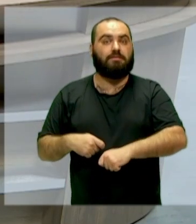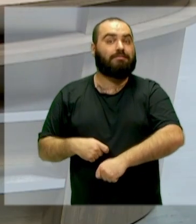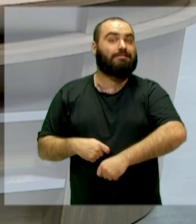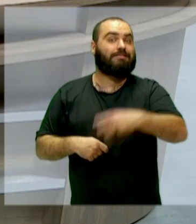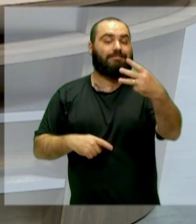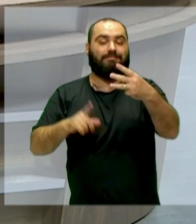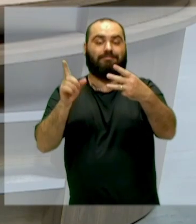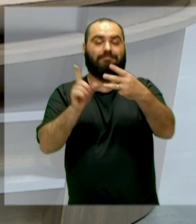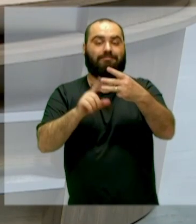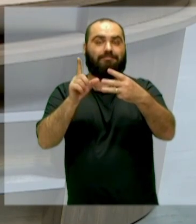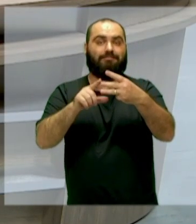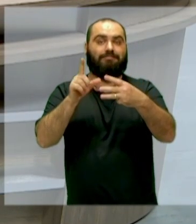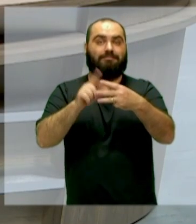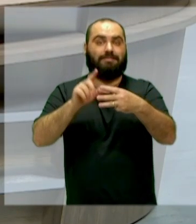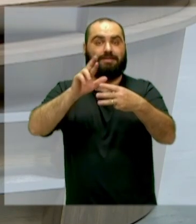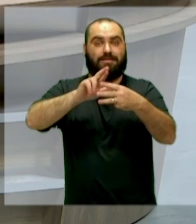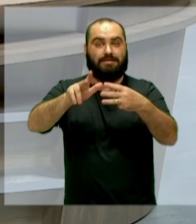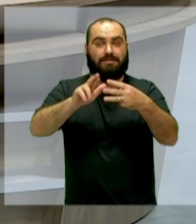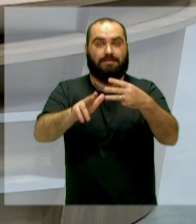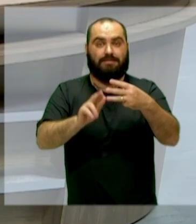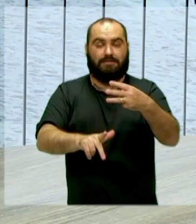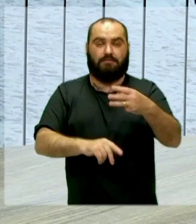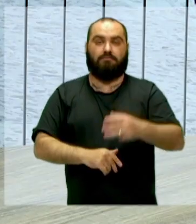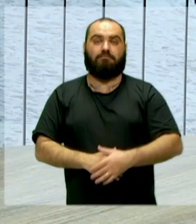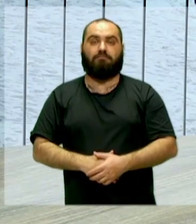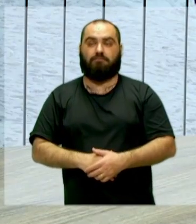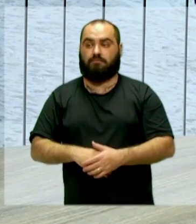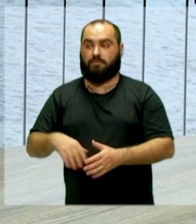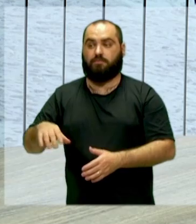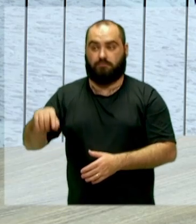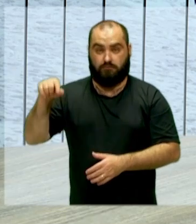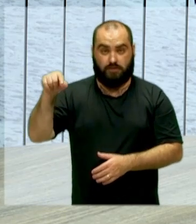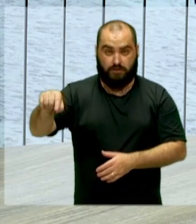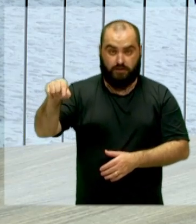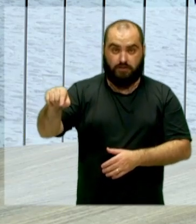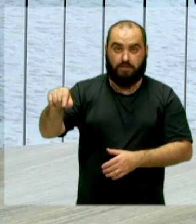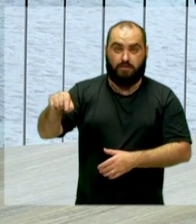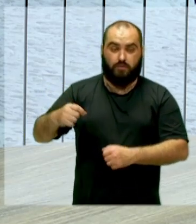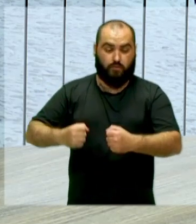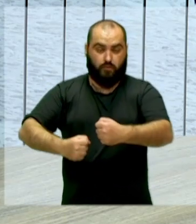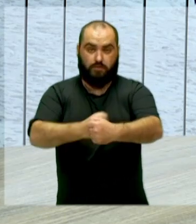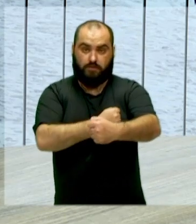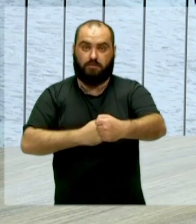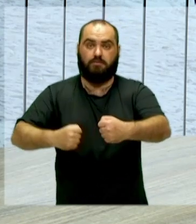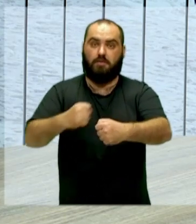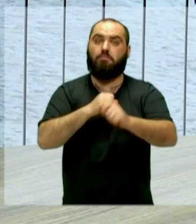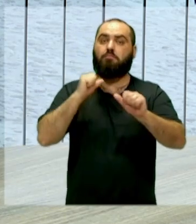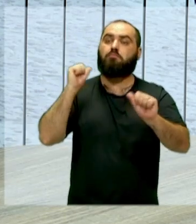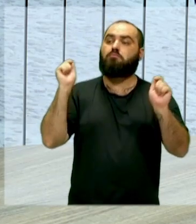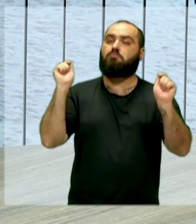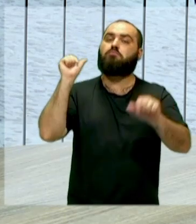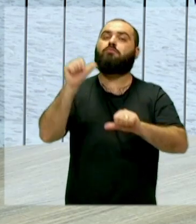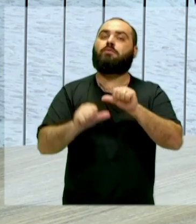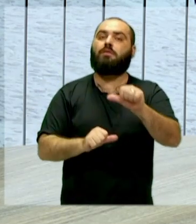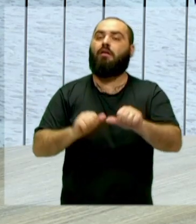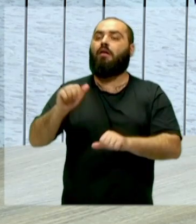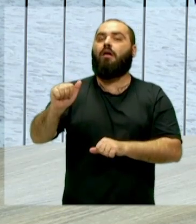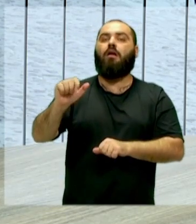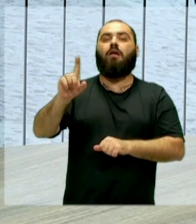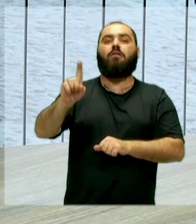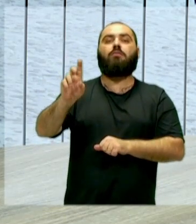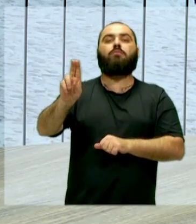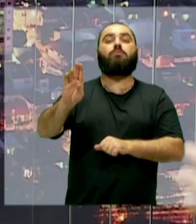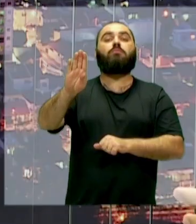fração né o resíduo da cozinha ele pode ser transformado em adubo através da compostagem a gente estava aqui conversando agora tu